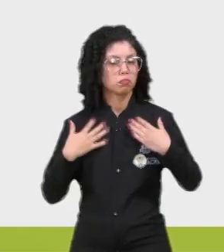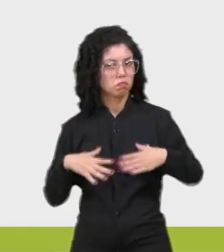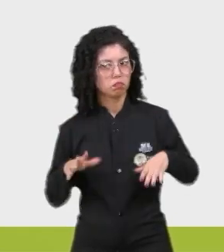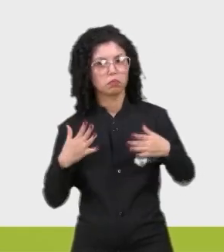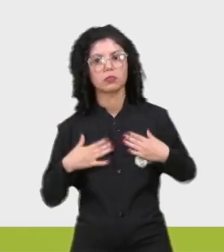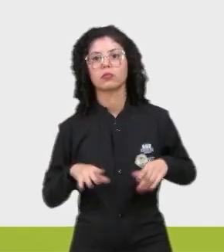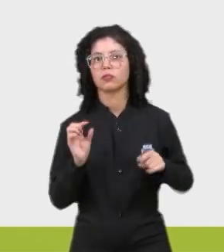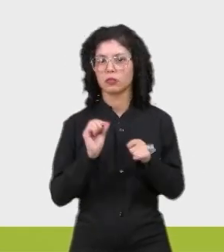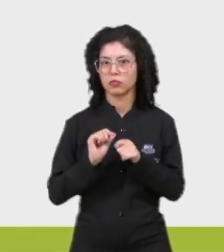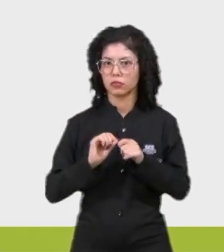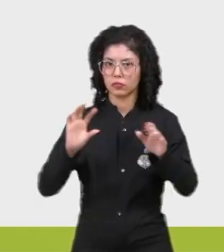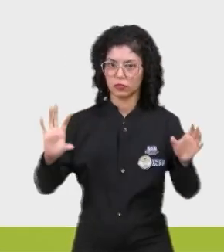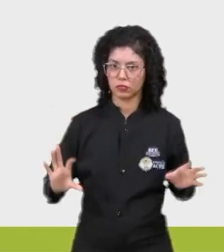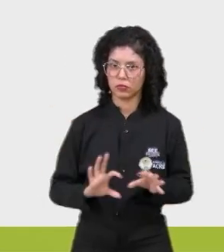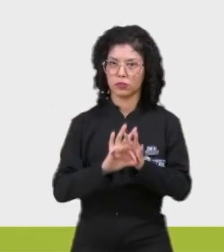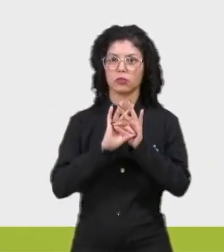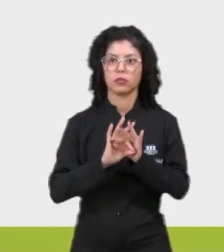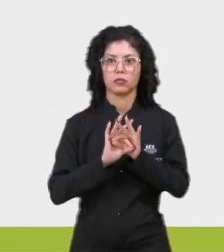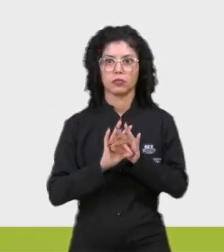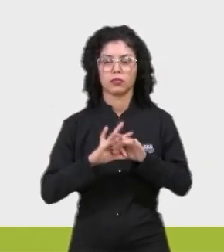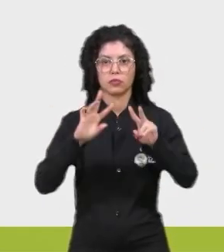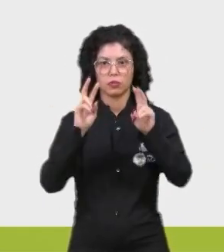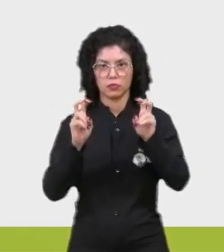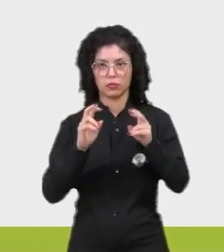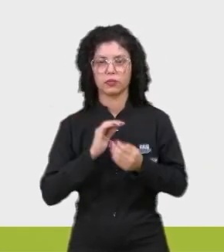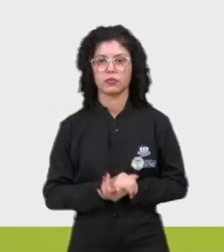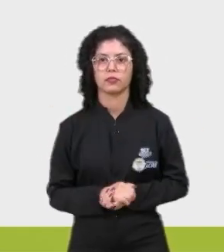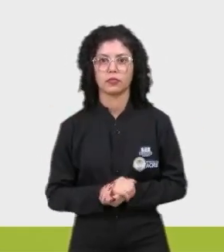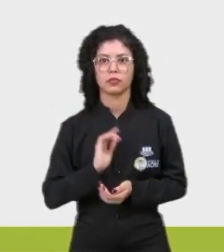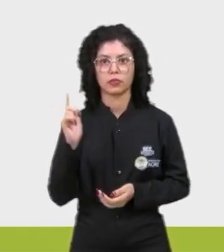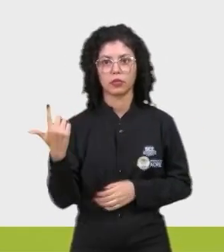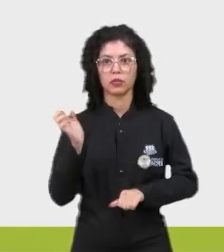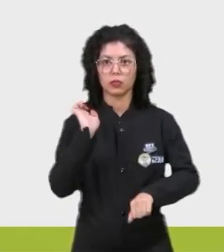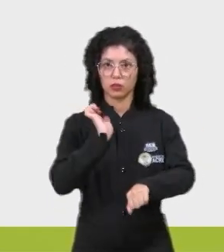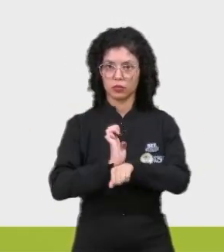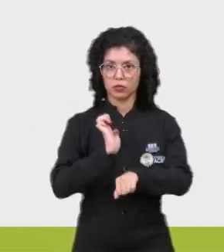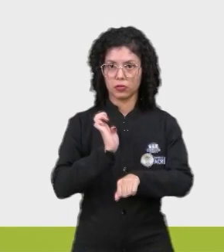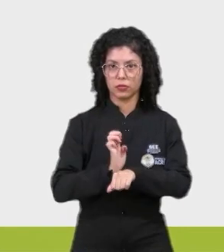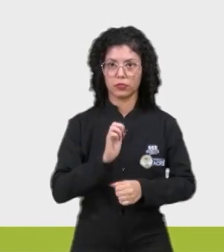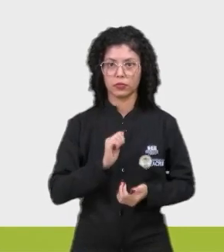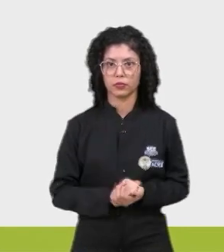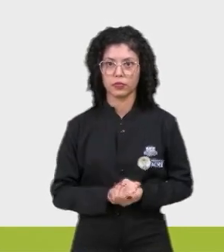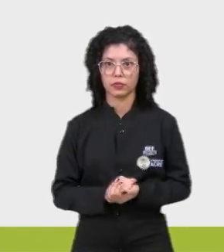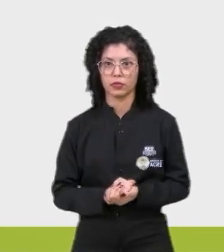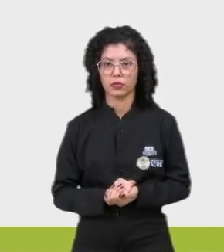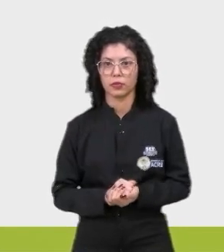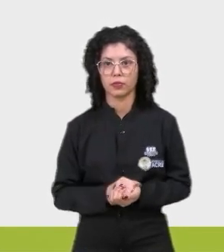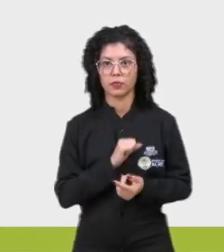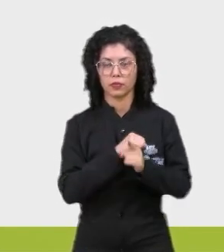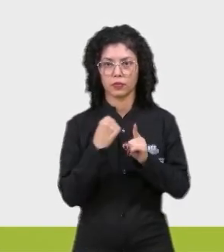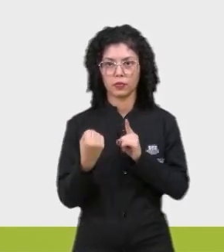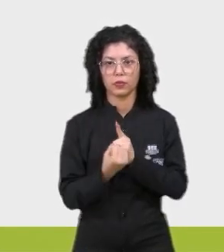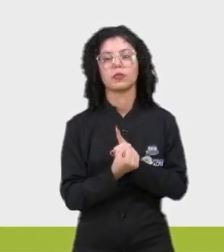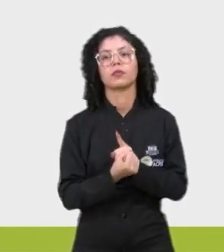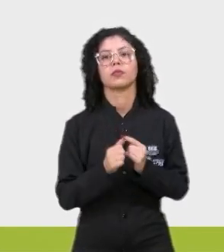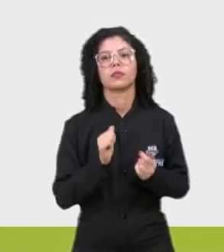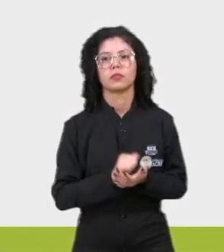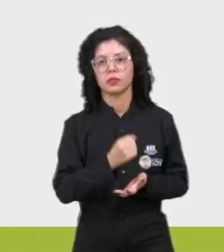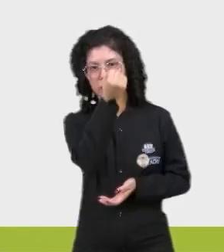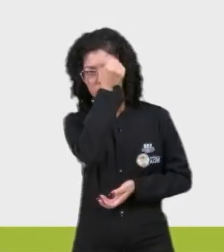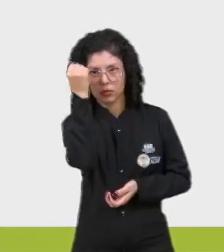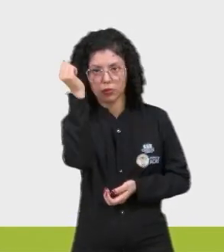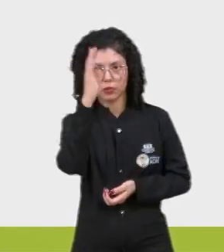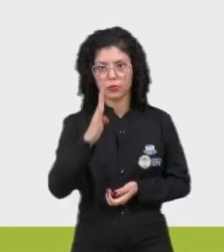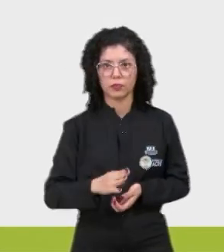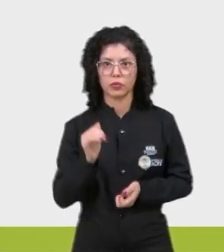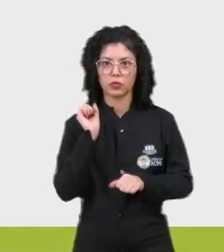tranquilamente, fazendo associação com essa citação. Outra, do Sérgio Adorno, sociólogo brasileiro. O Estado